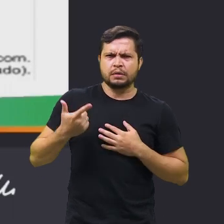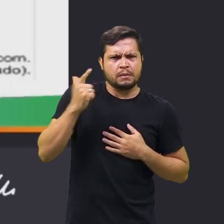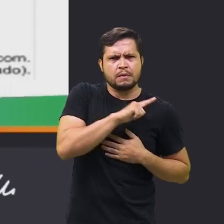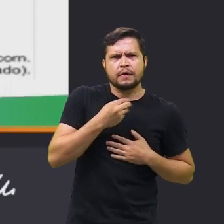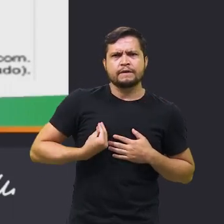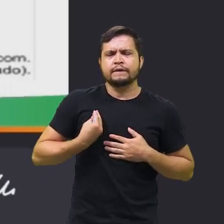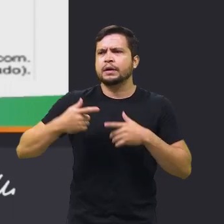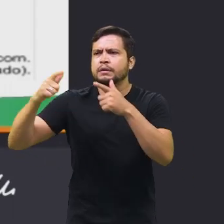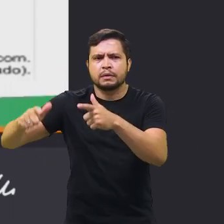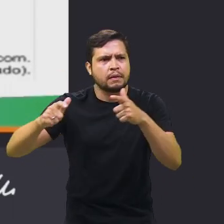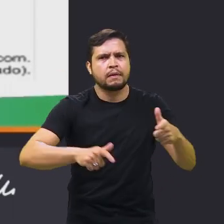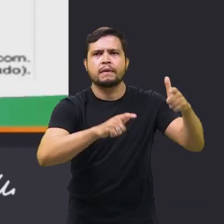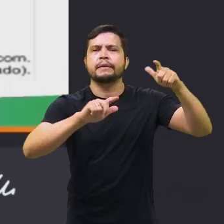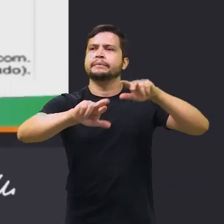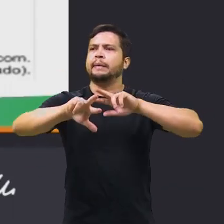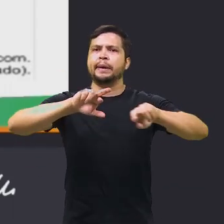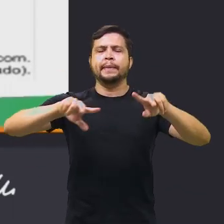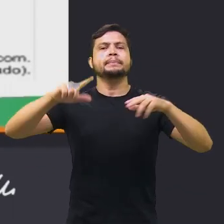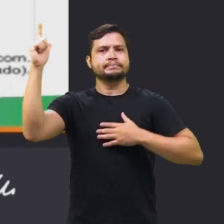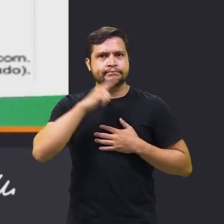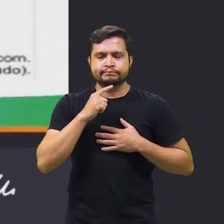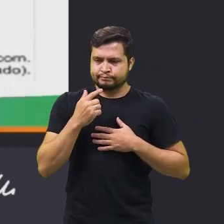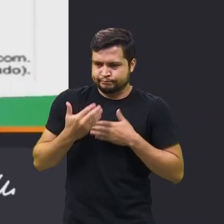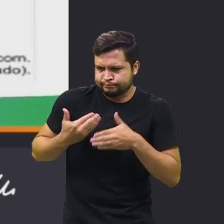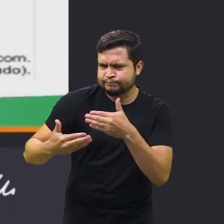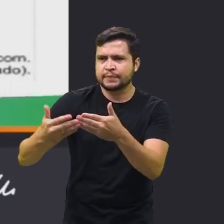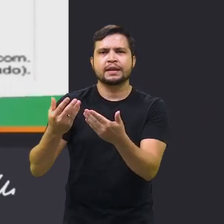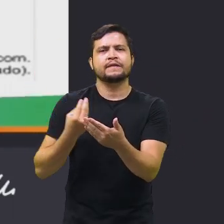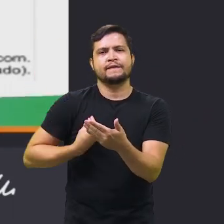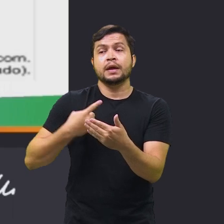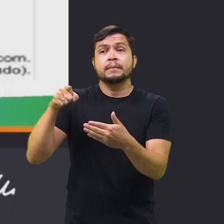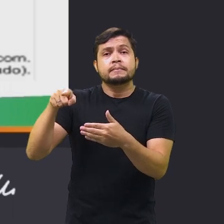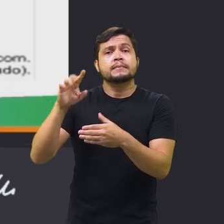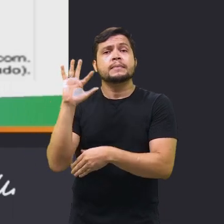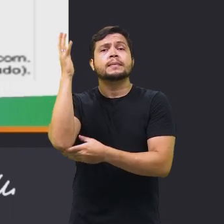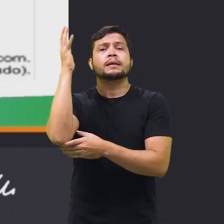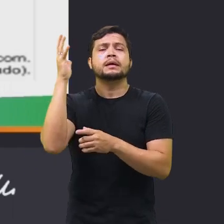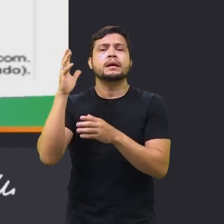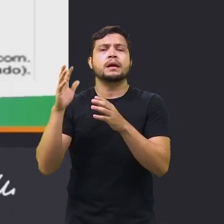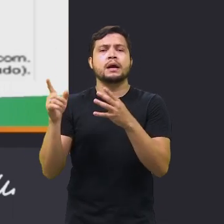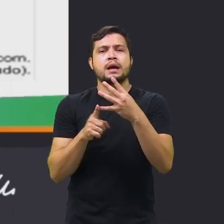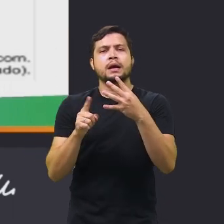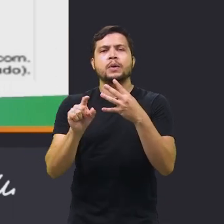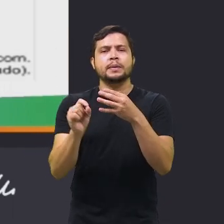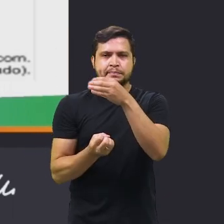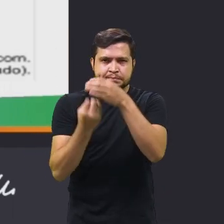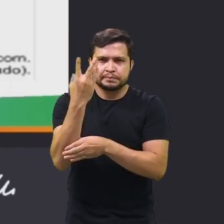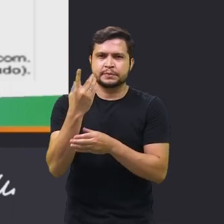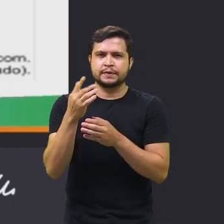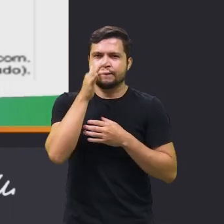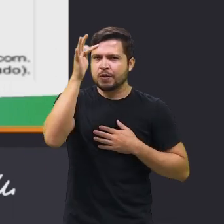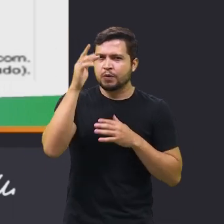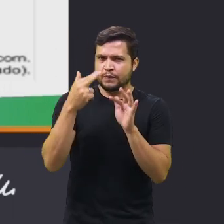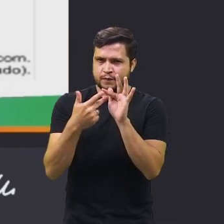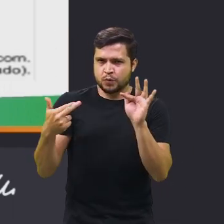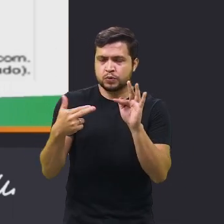diferentes ambientes da Terra. E a sua característica marcante, reforçando, é o surgimento dessas flores e frutos. São plantas que